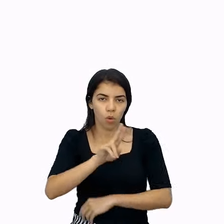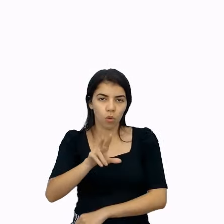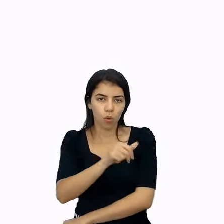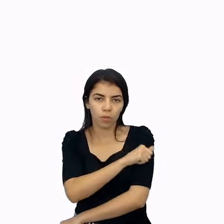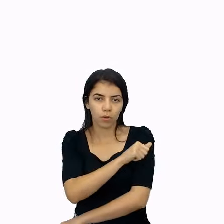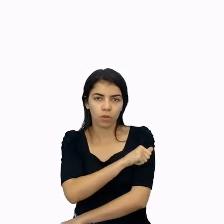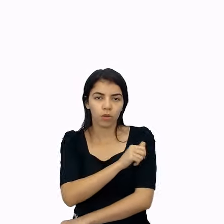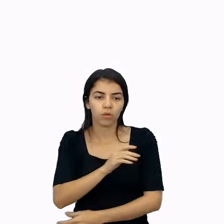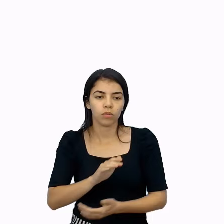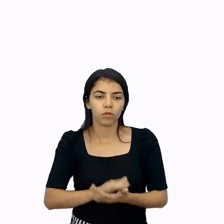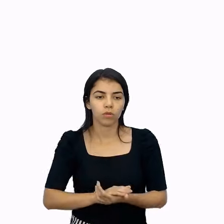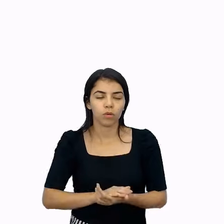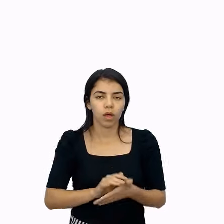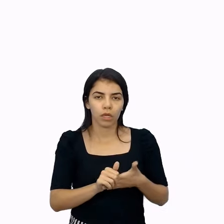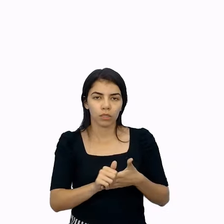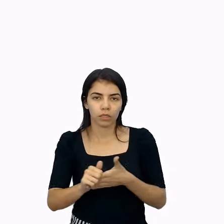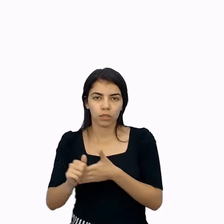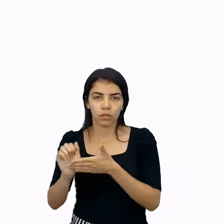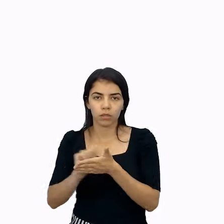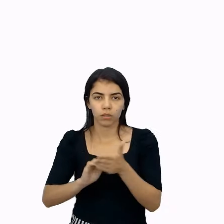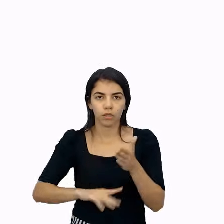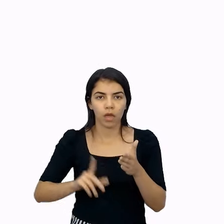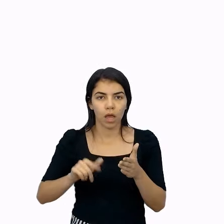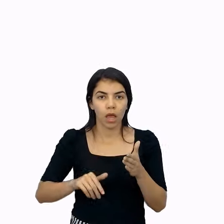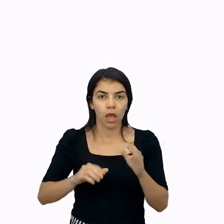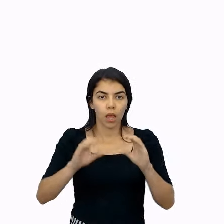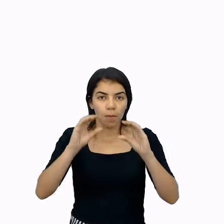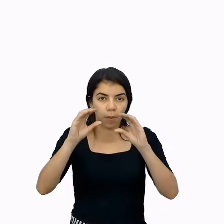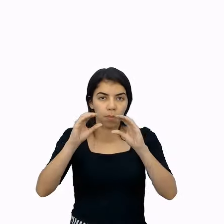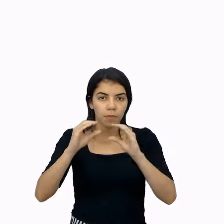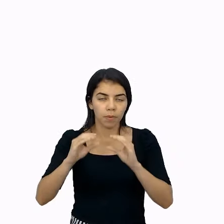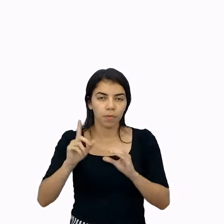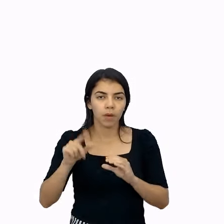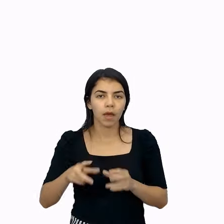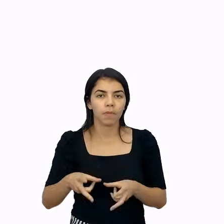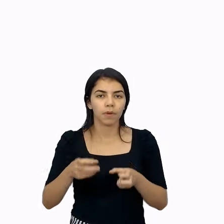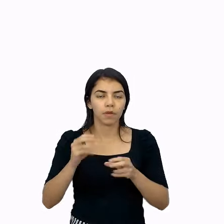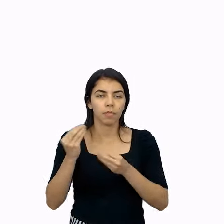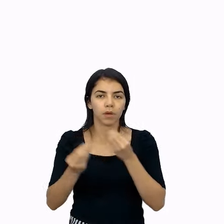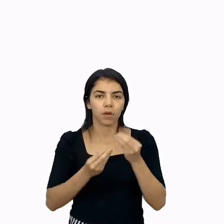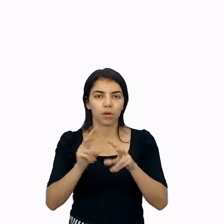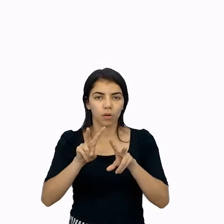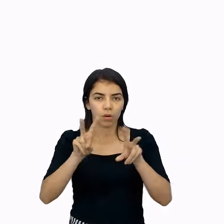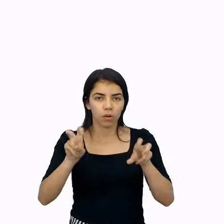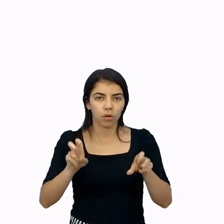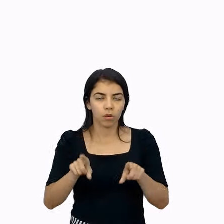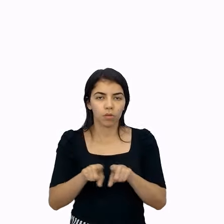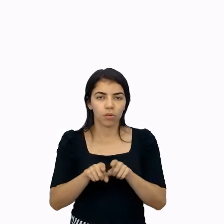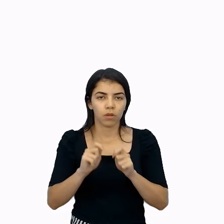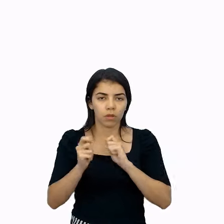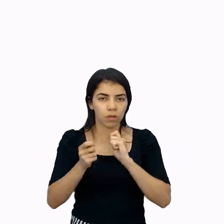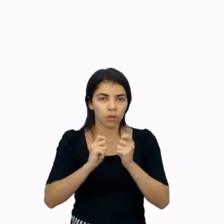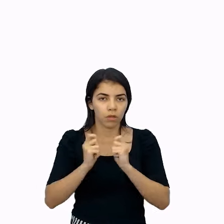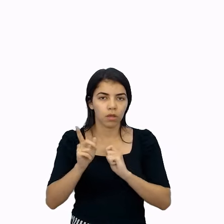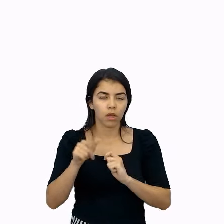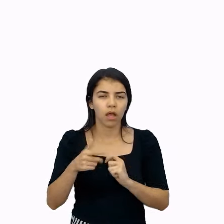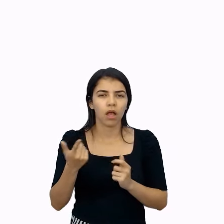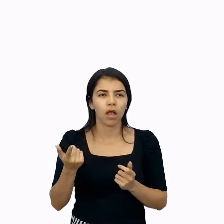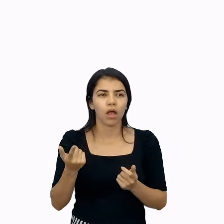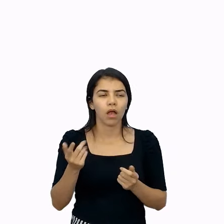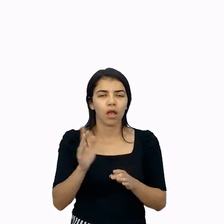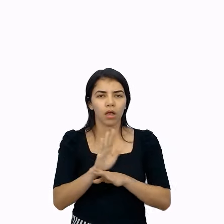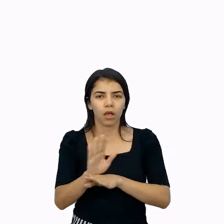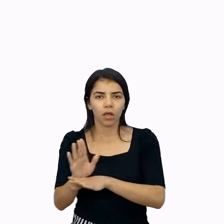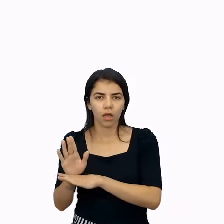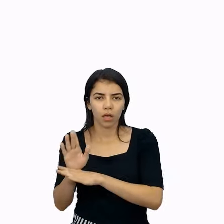sequência de atividades, e vou pensando nessa escala. Reconhece qual é o tema da reportagem, infere sobre a ideia central a